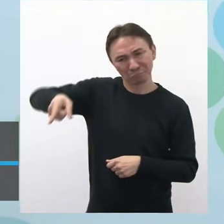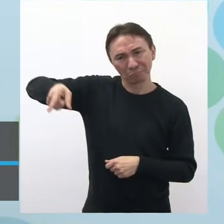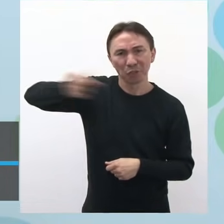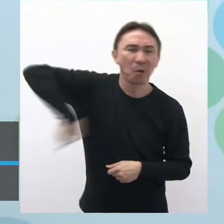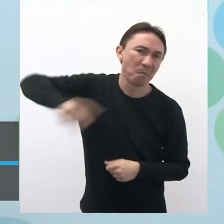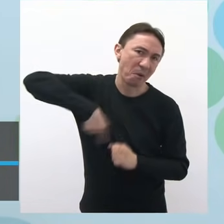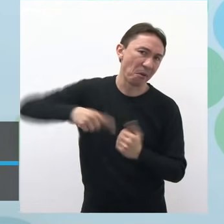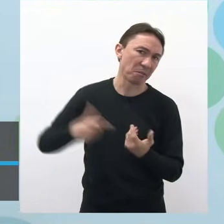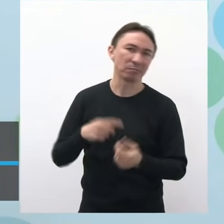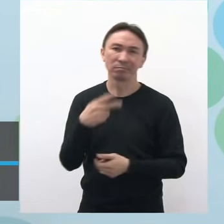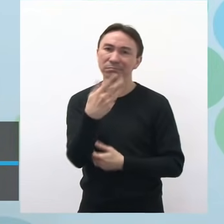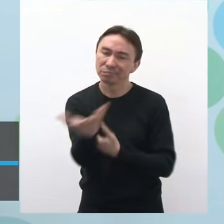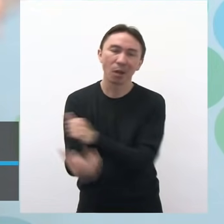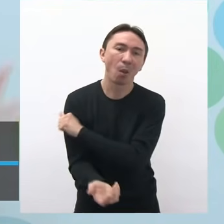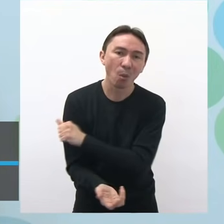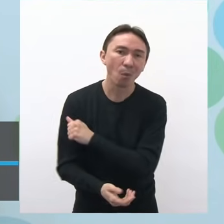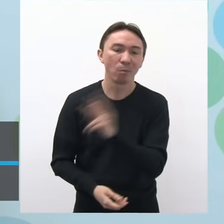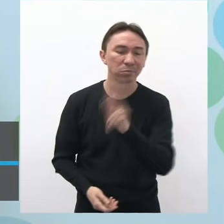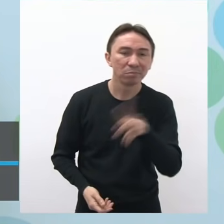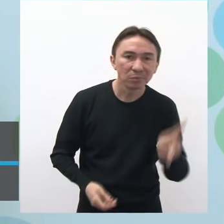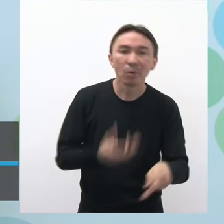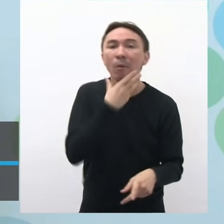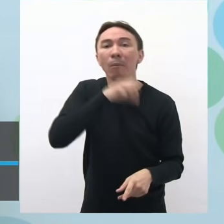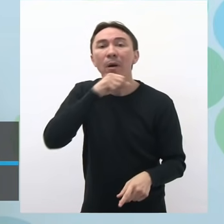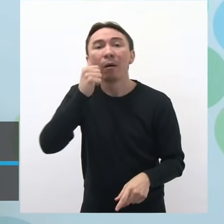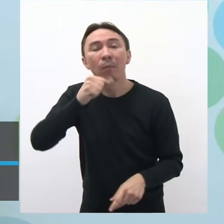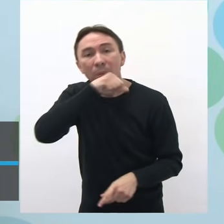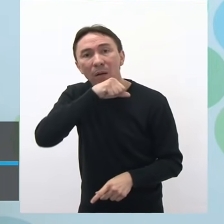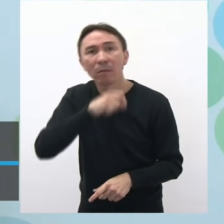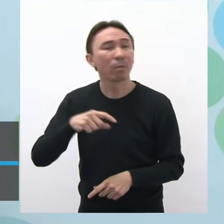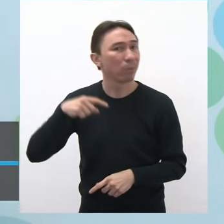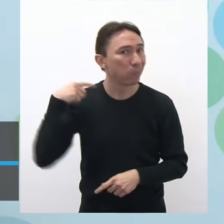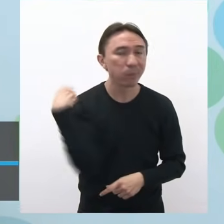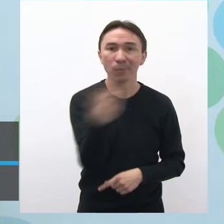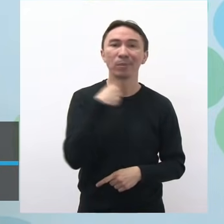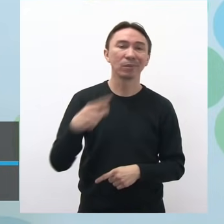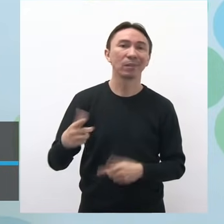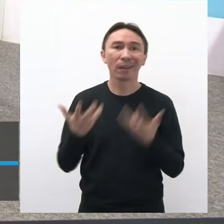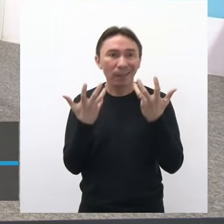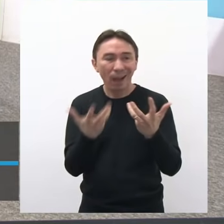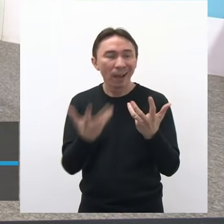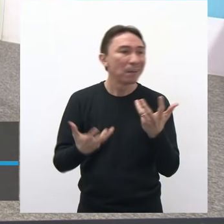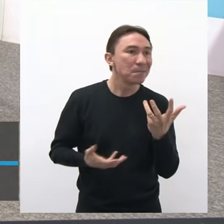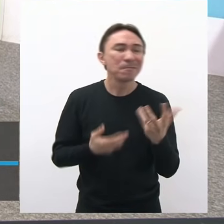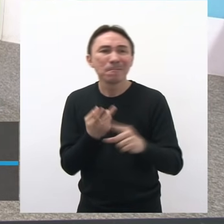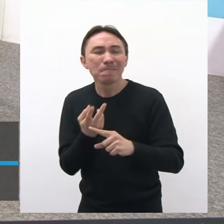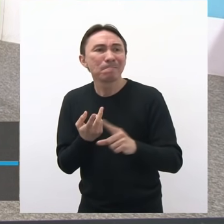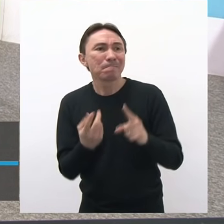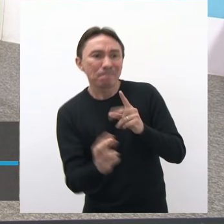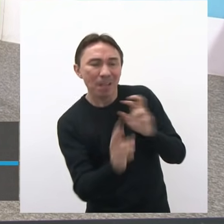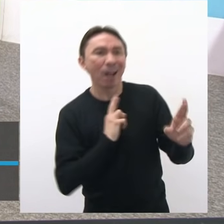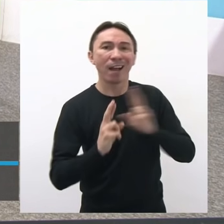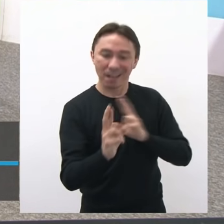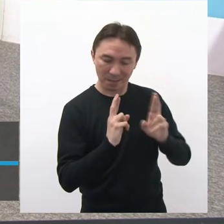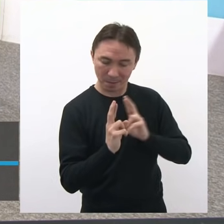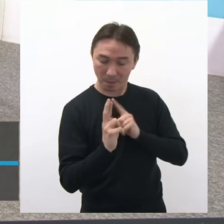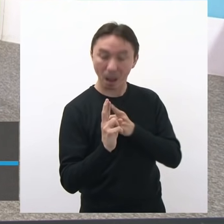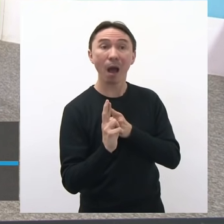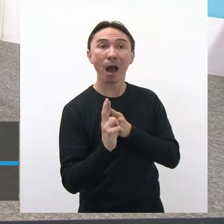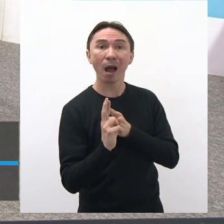professor, você, pai, todos nós estamos à procura de respostas. Certamente. O segredo é fazer as perguntas